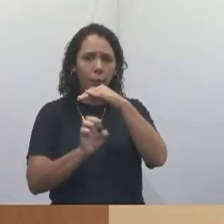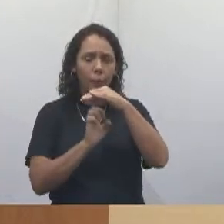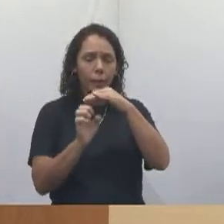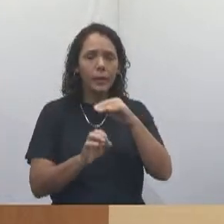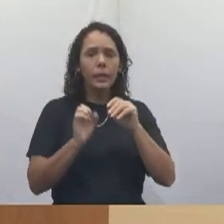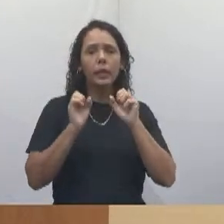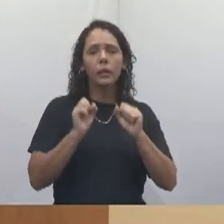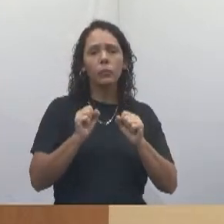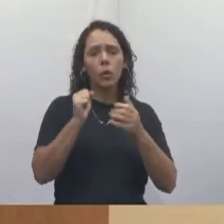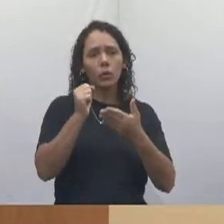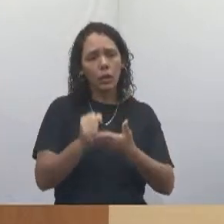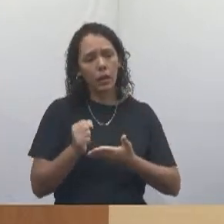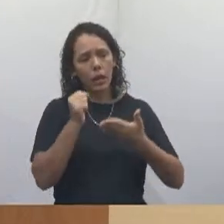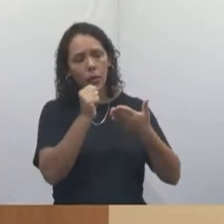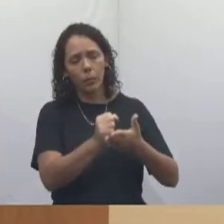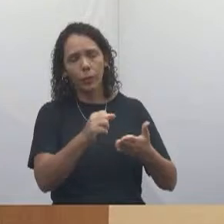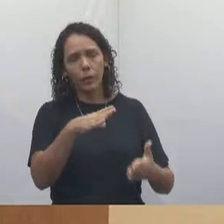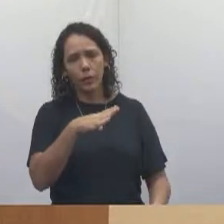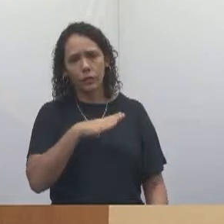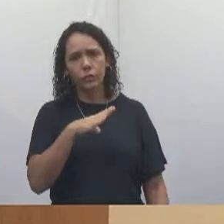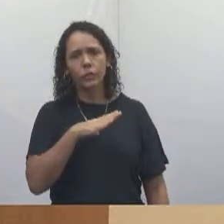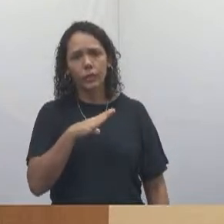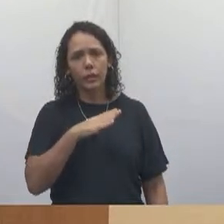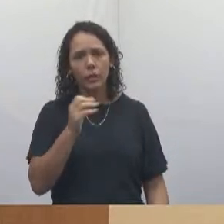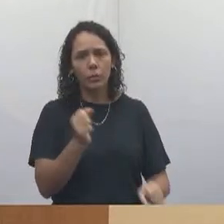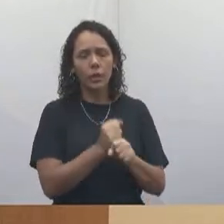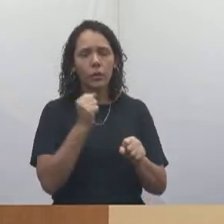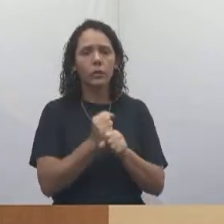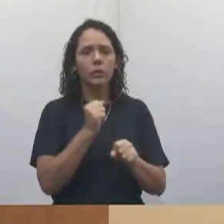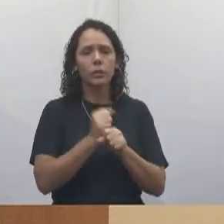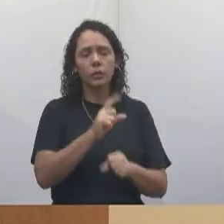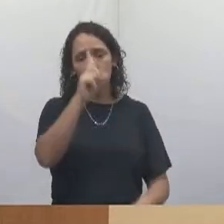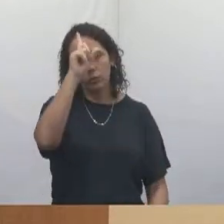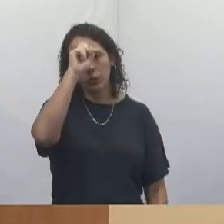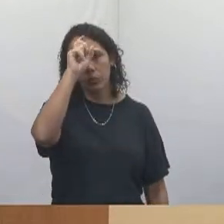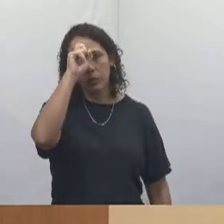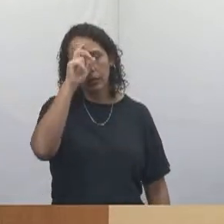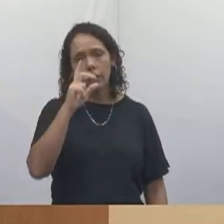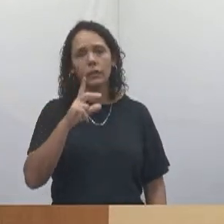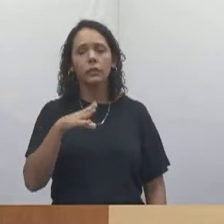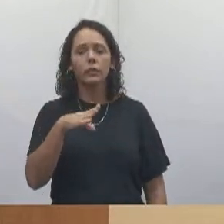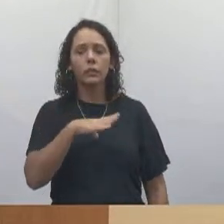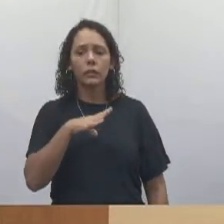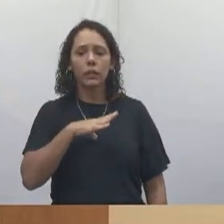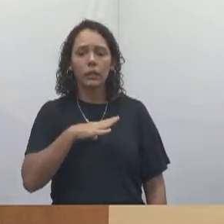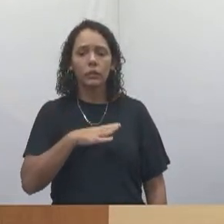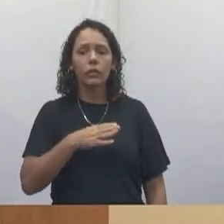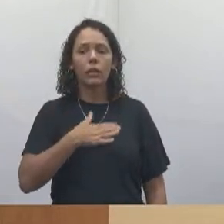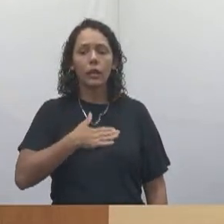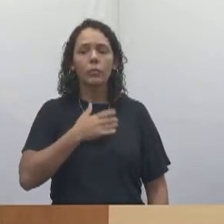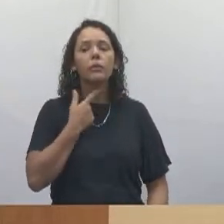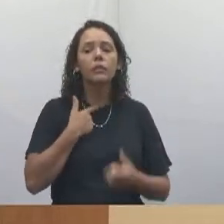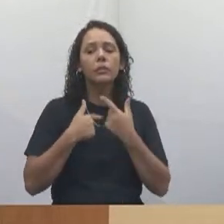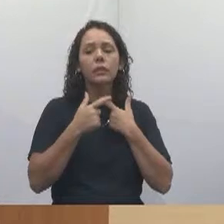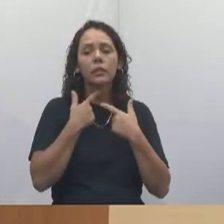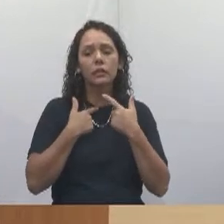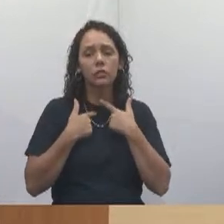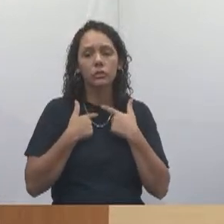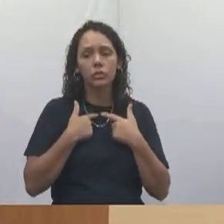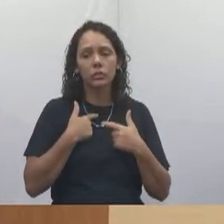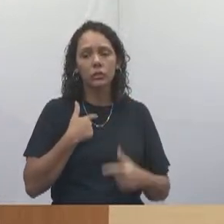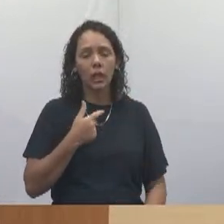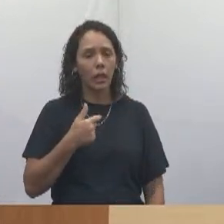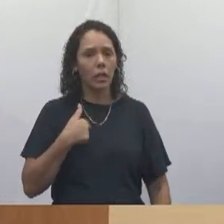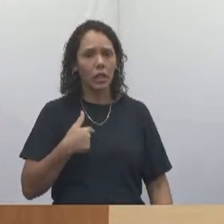possam, sim, apoiar o município de Jacareí para a construção de um hospital municipal. Esse está um desejo no meu coração. E eu não sou da área